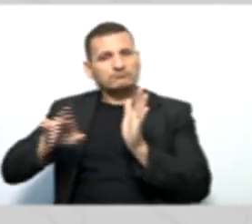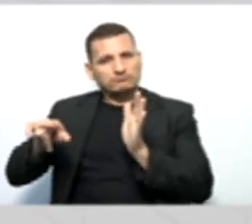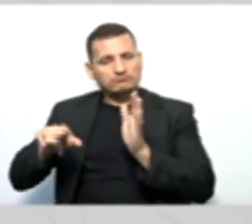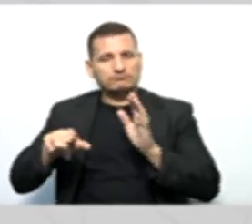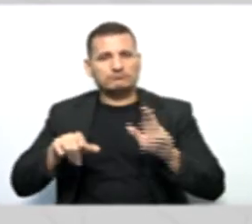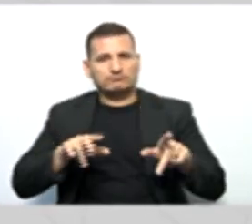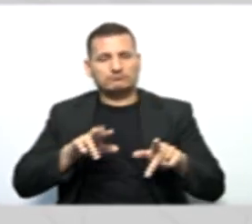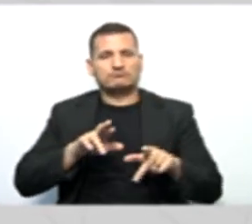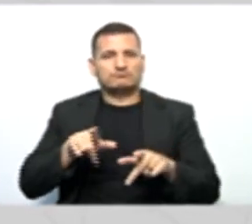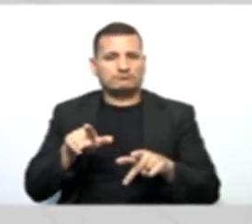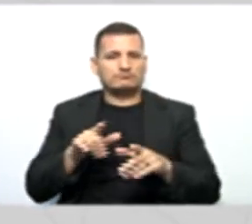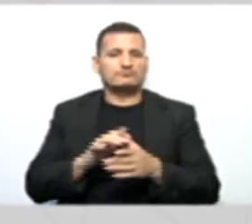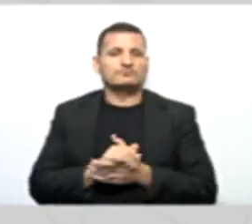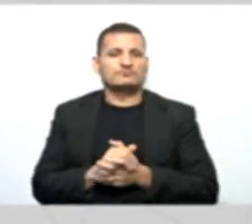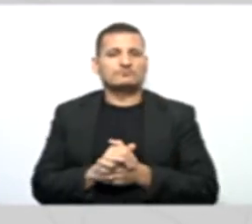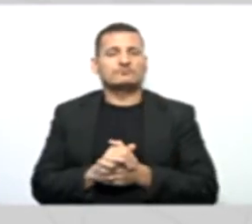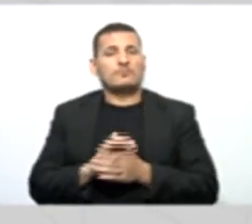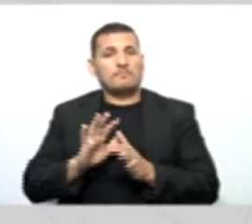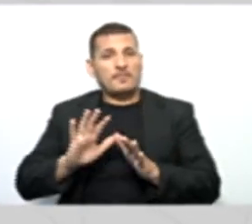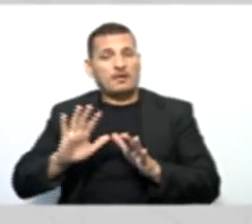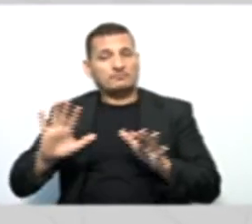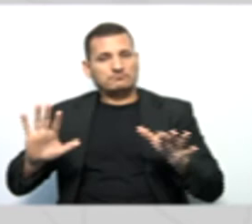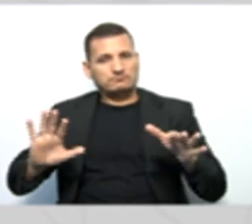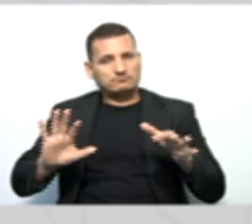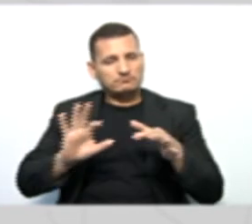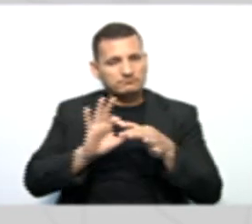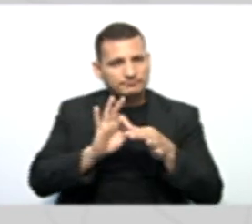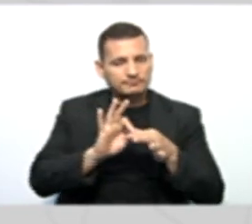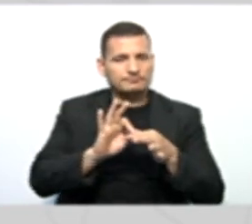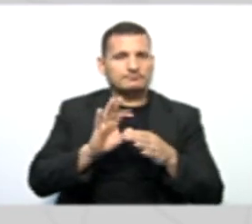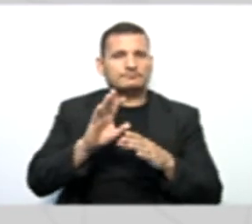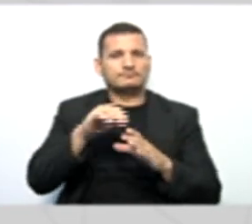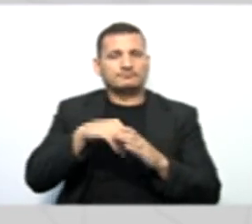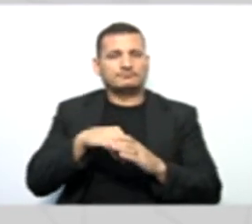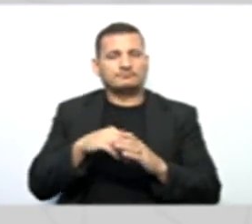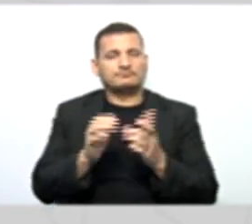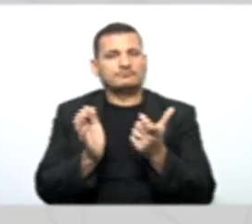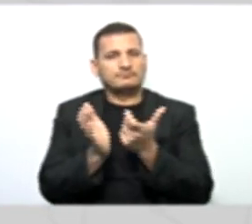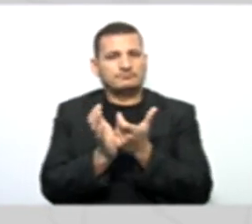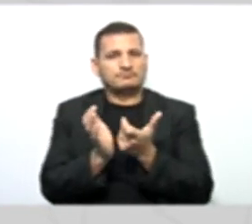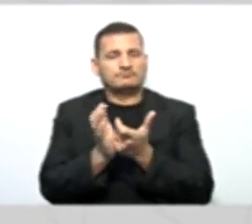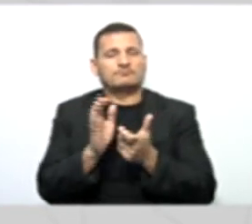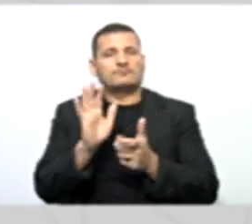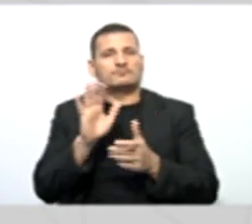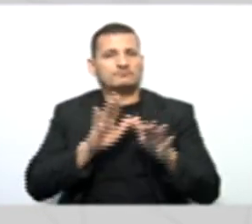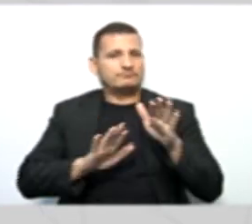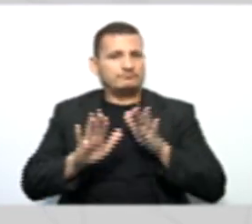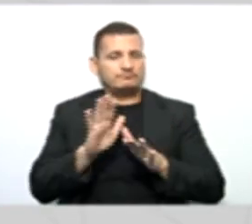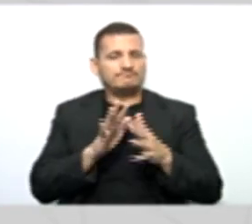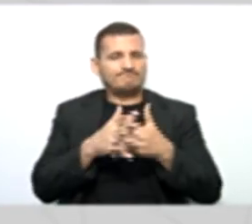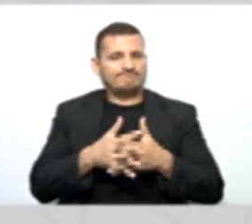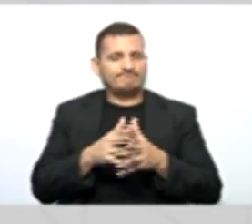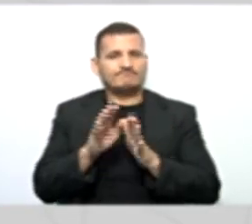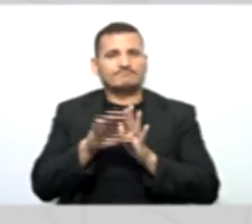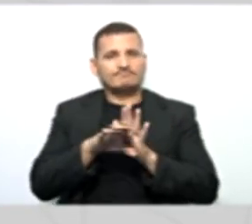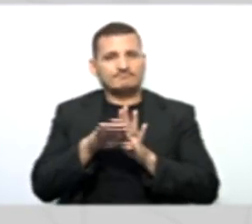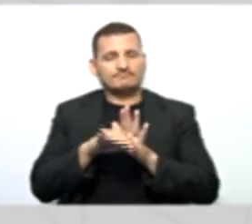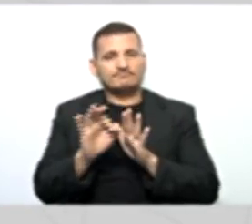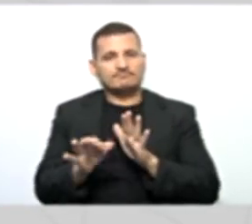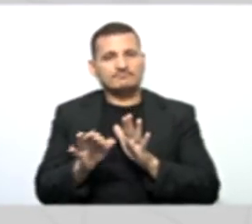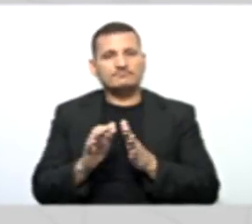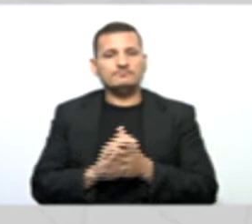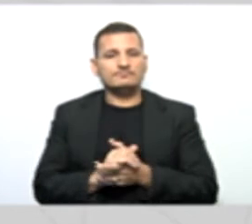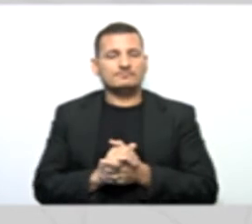coisa, mas estão diretamente relacionadas. Beleza? Cuidado para não confundir esses conceitos aí.